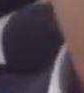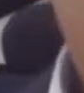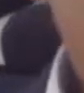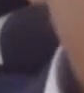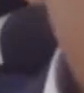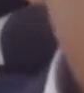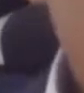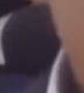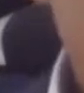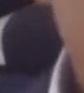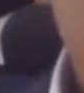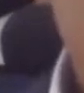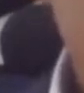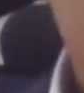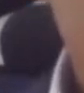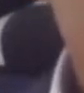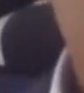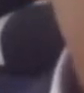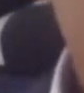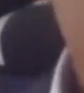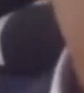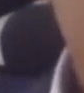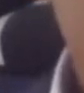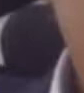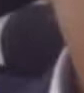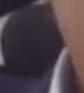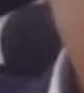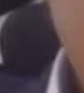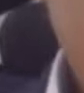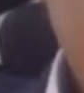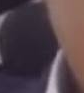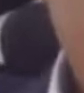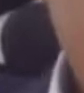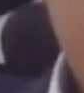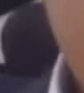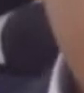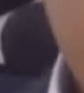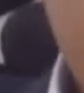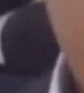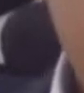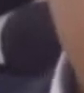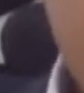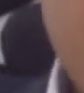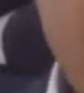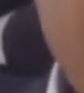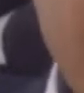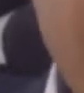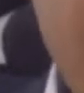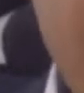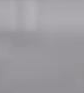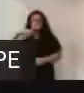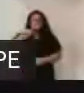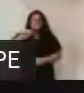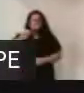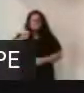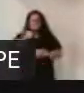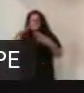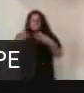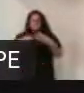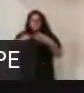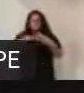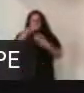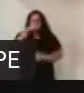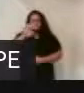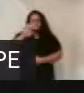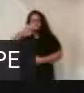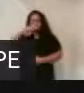Jorlândio Francisco Félix, da UNB, depois Thaís Faguri, da Prolata, Fernando Silva Bernardes,